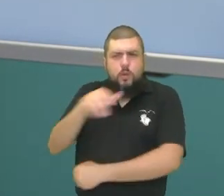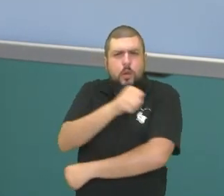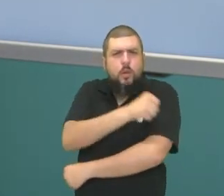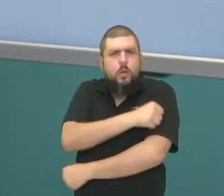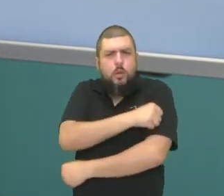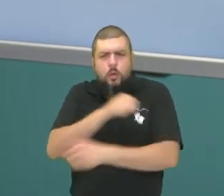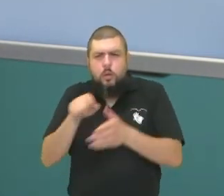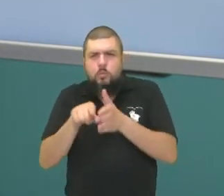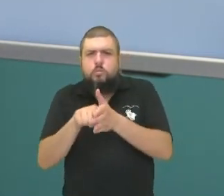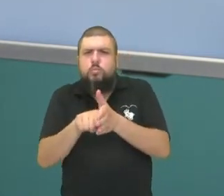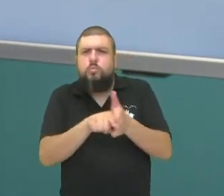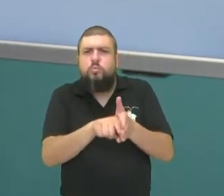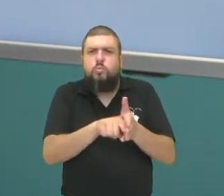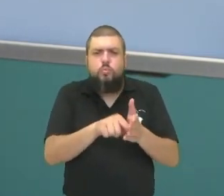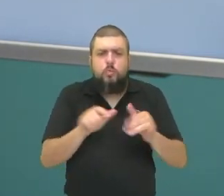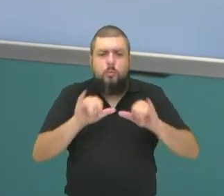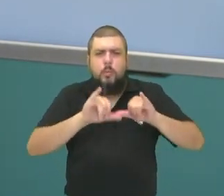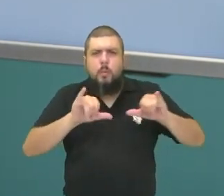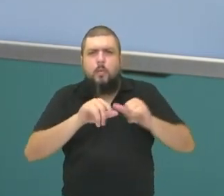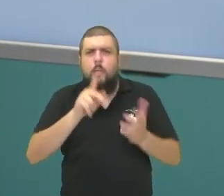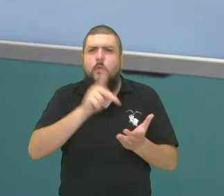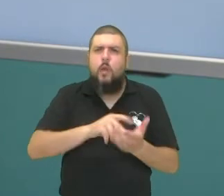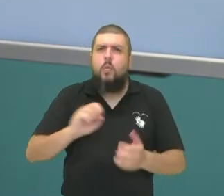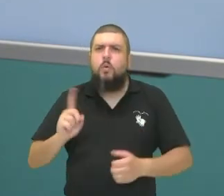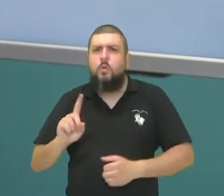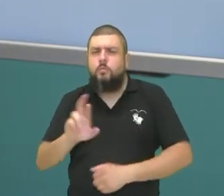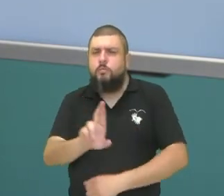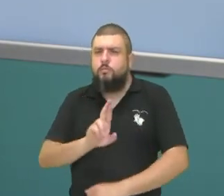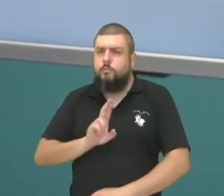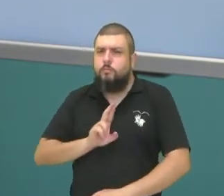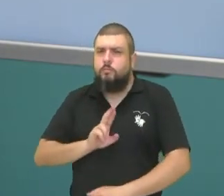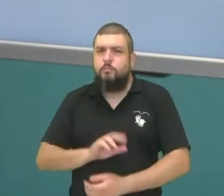informações trazidas para a aula? Responda.